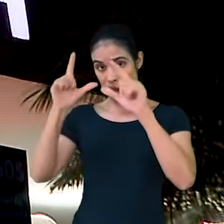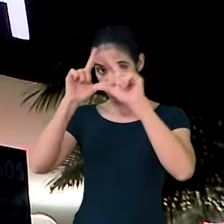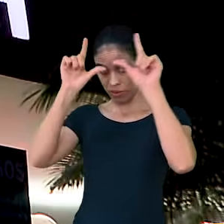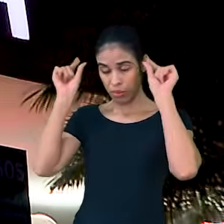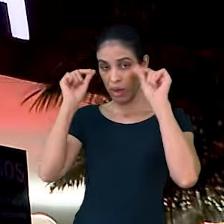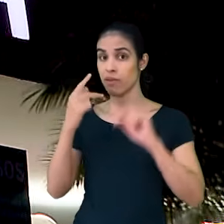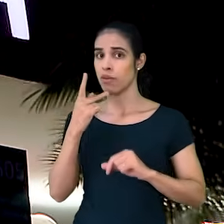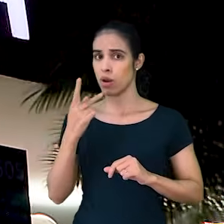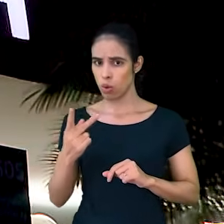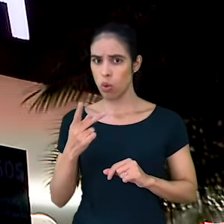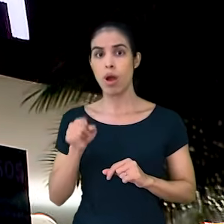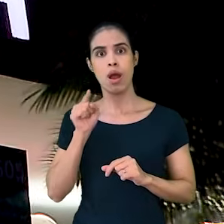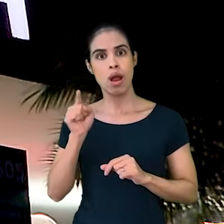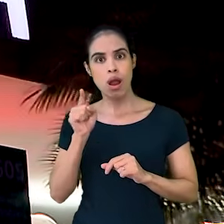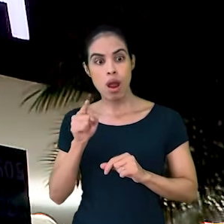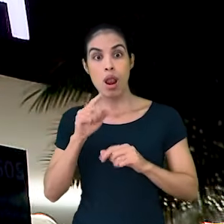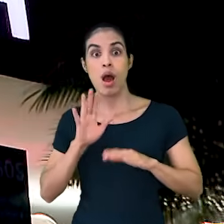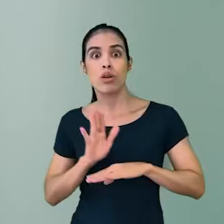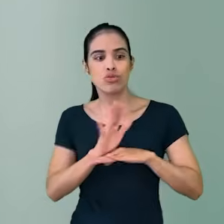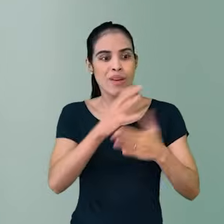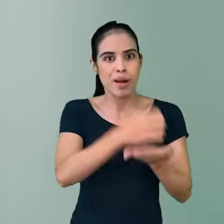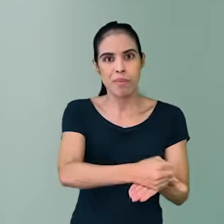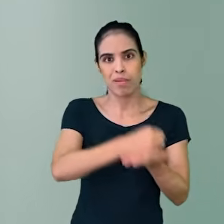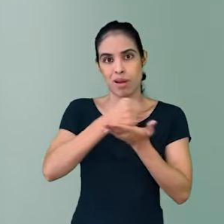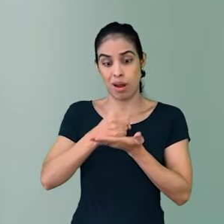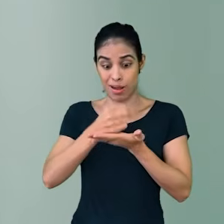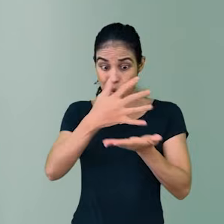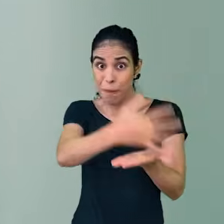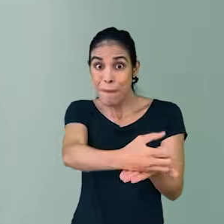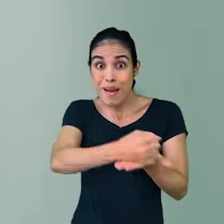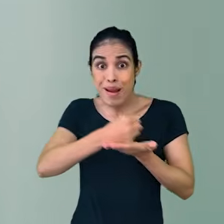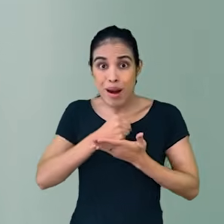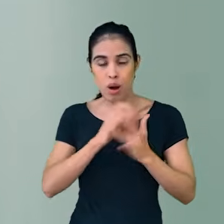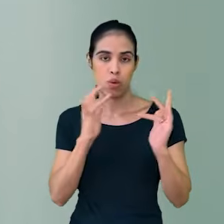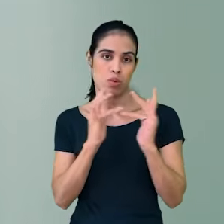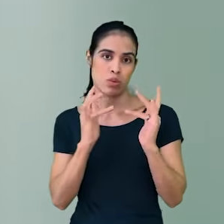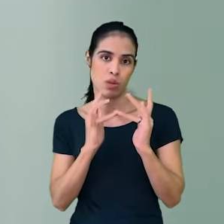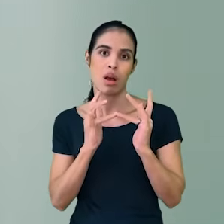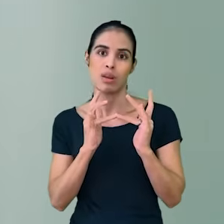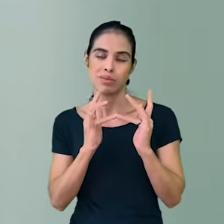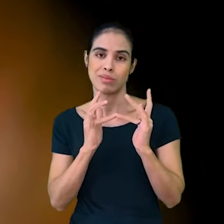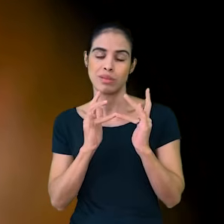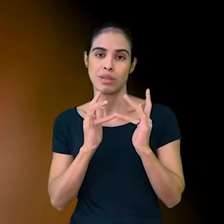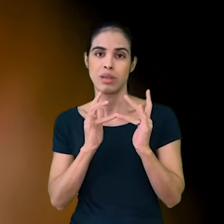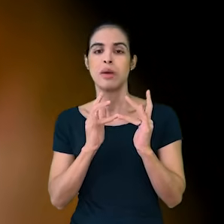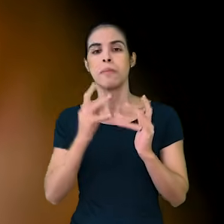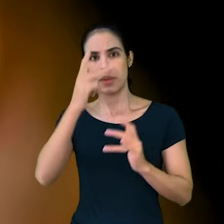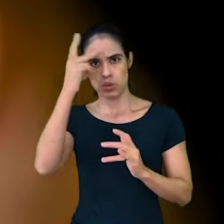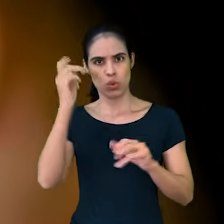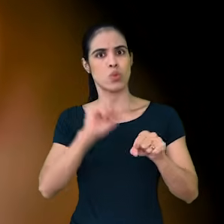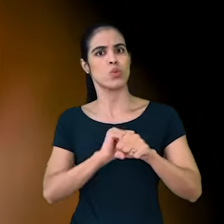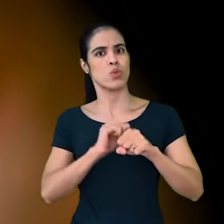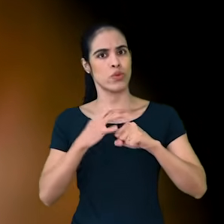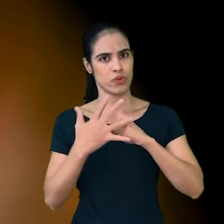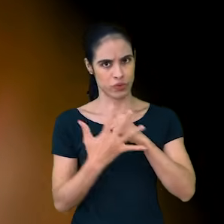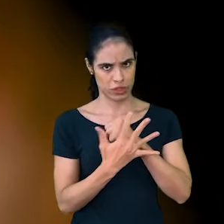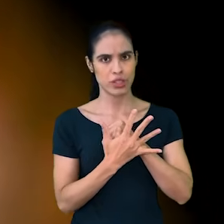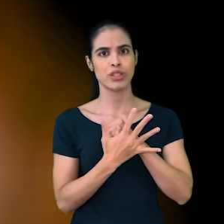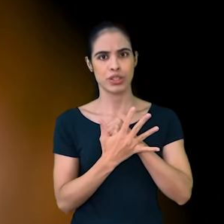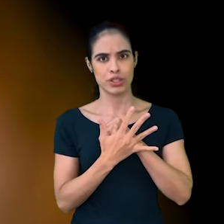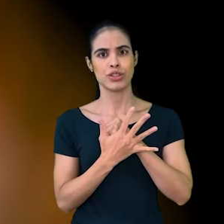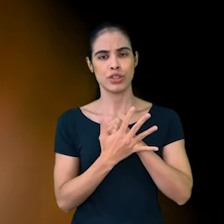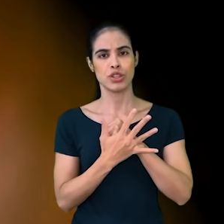A enfermeira disse que, como socorrista, tinha contato com todos os tipos de pacientes, inclusive pessoas com